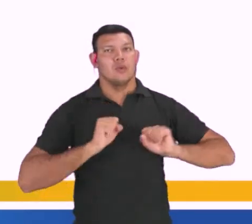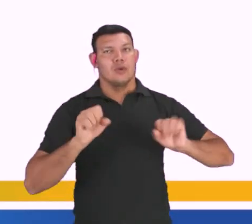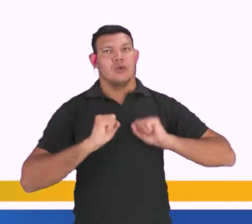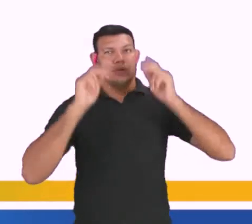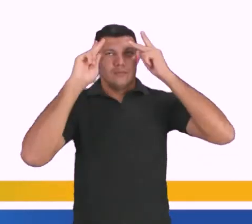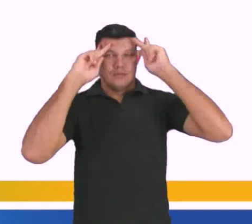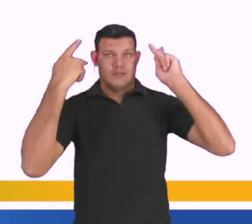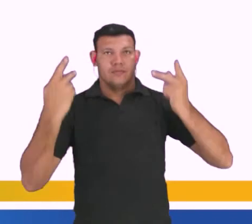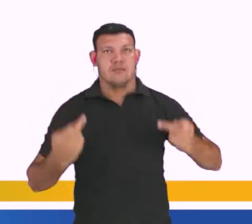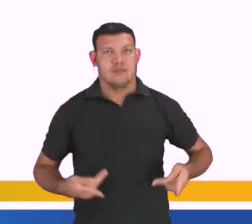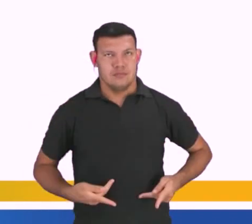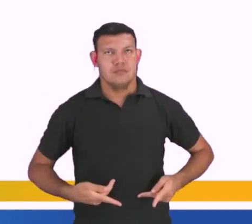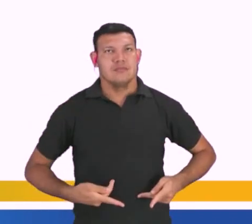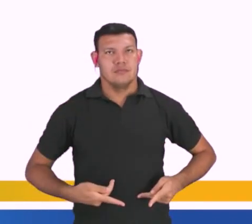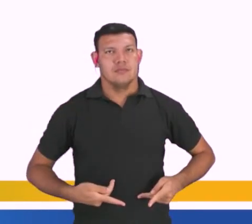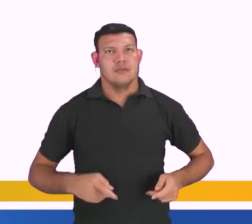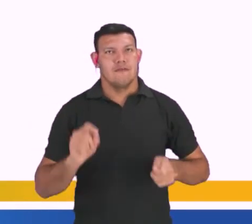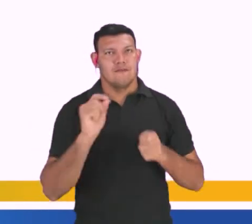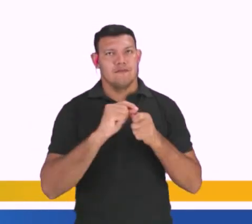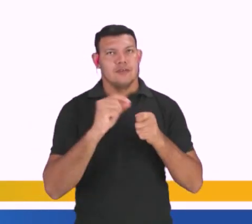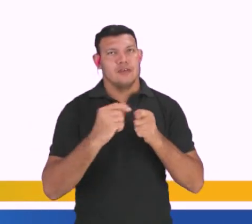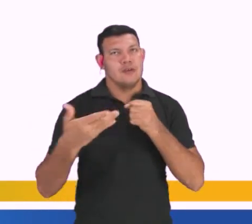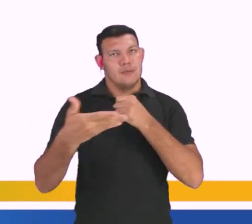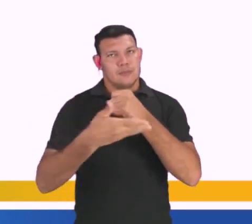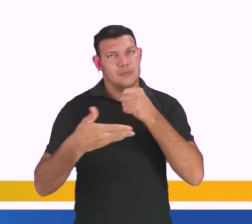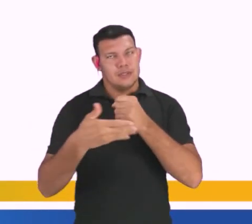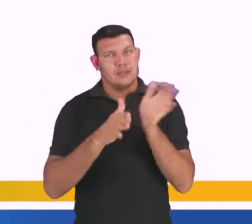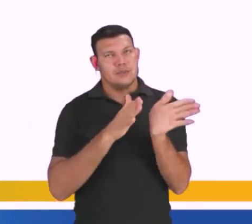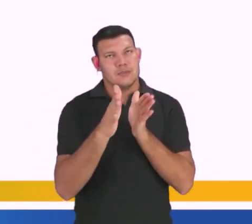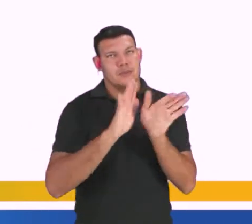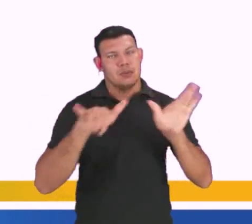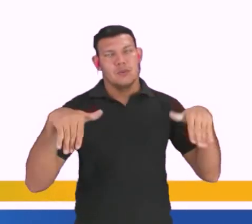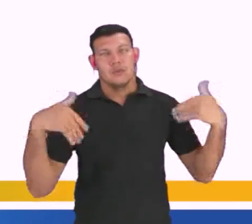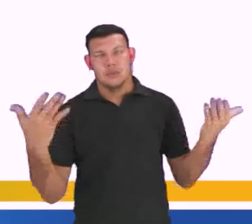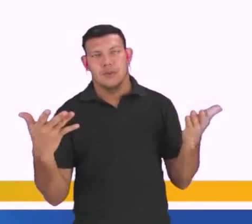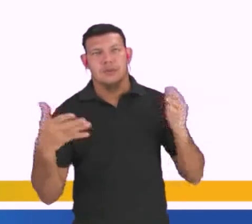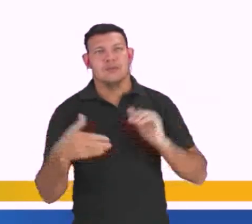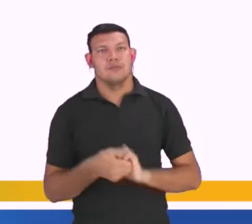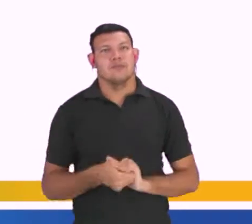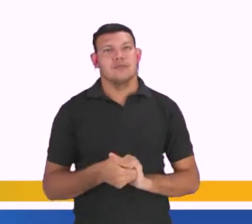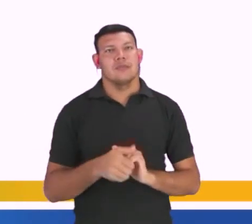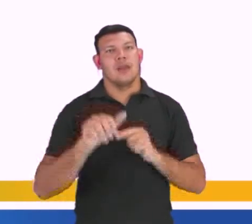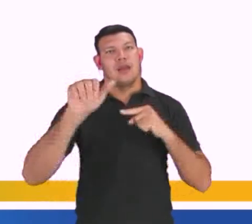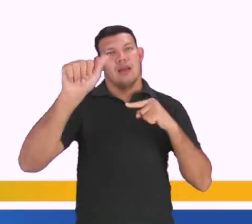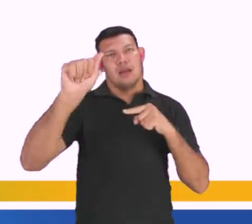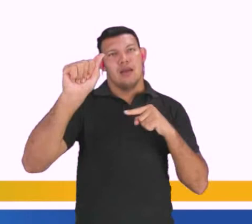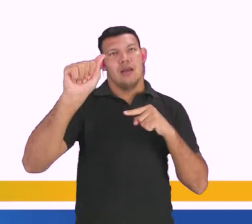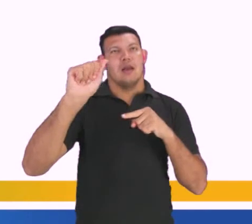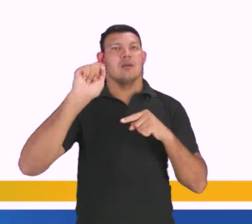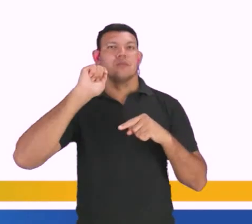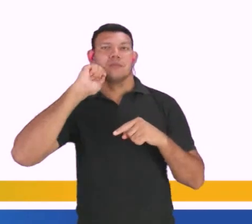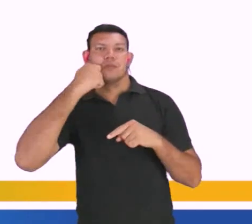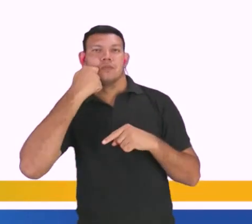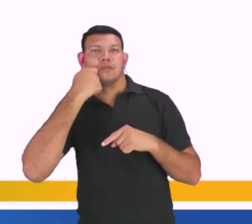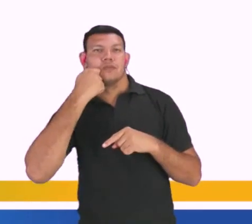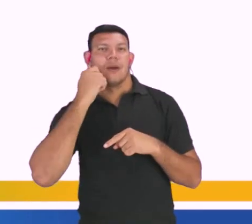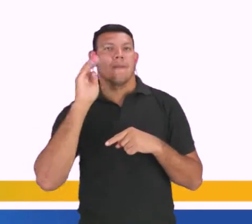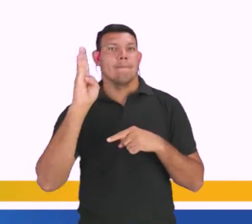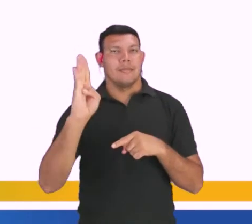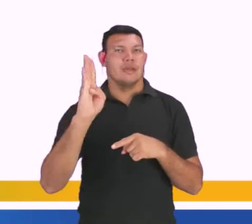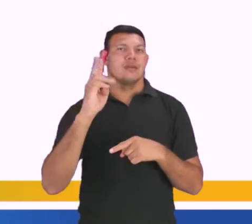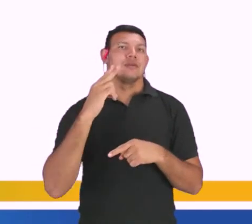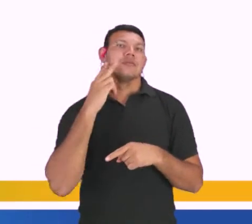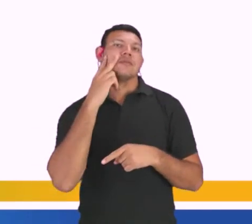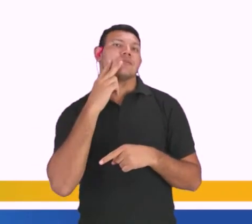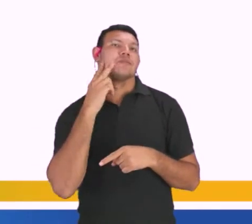baseada nesse processo? Bem, nas alternativas ele vai falar a letra A, o pão, B, o vinho, C,